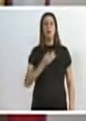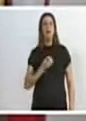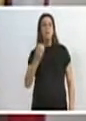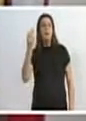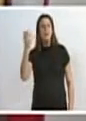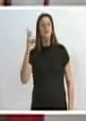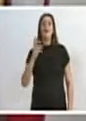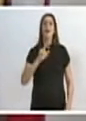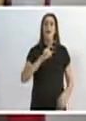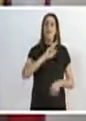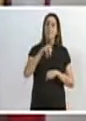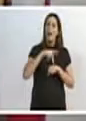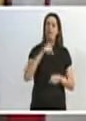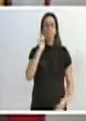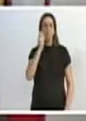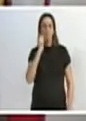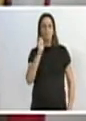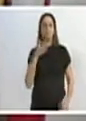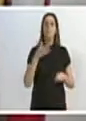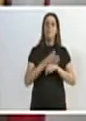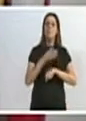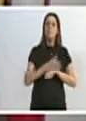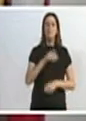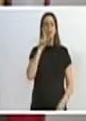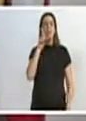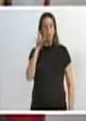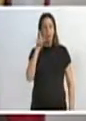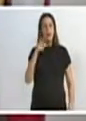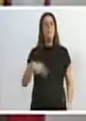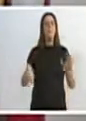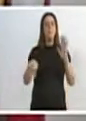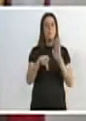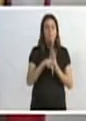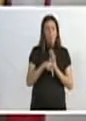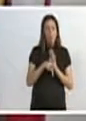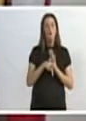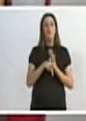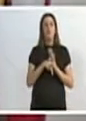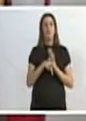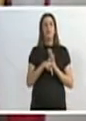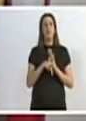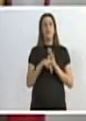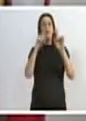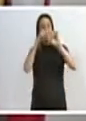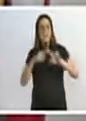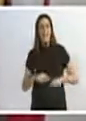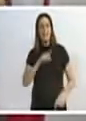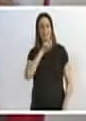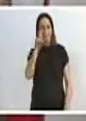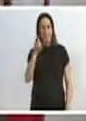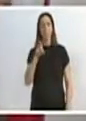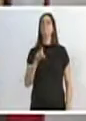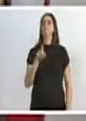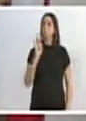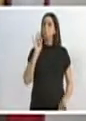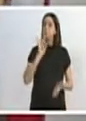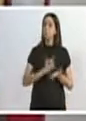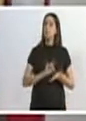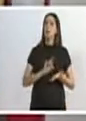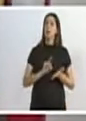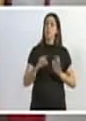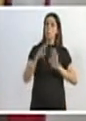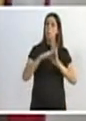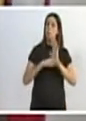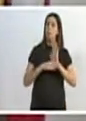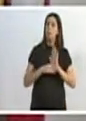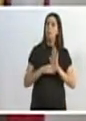para poder participar de jogos, de para-jogos. É um momento magnífico, é um projeto recente,